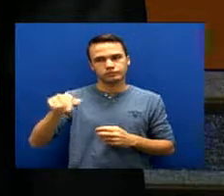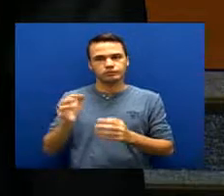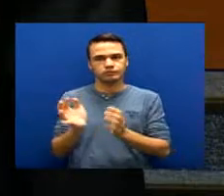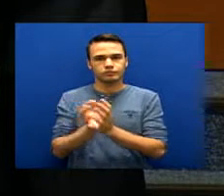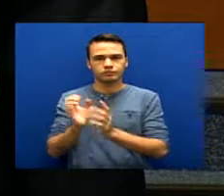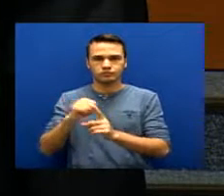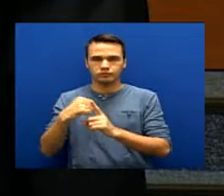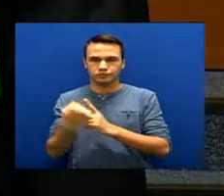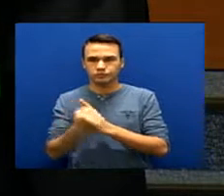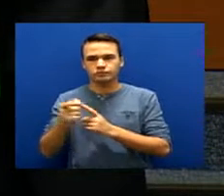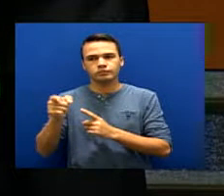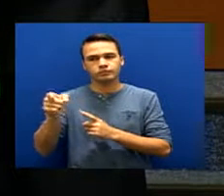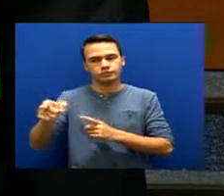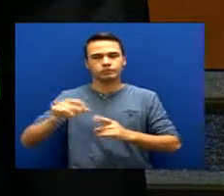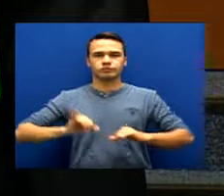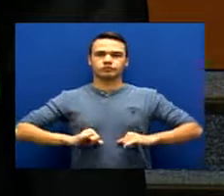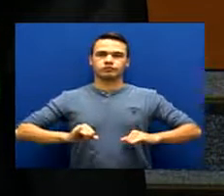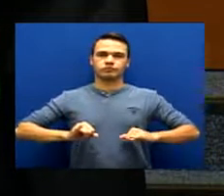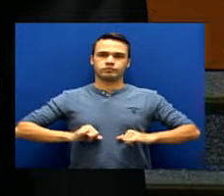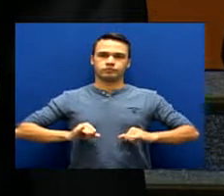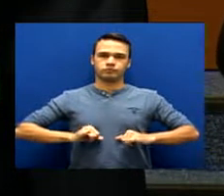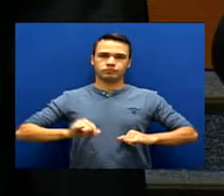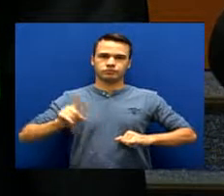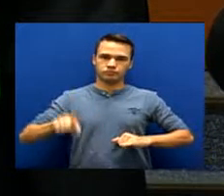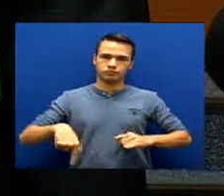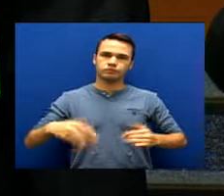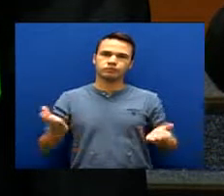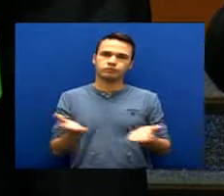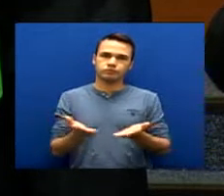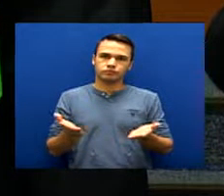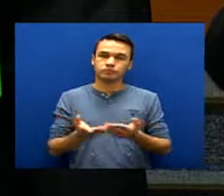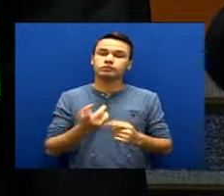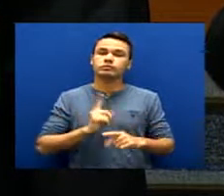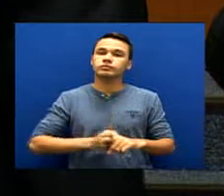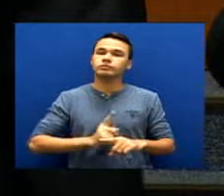um dos seus maiores patrimônios imateriais. E, a duras penas,